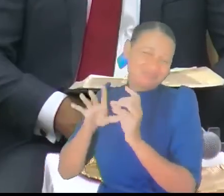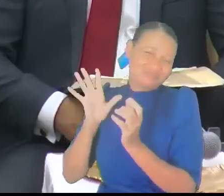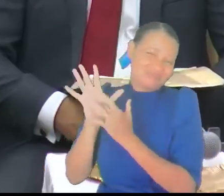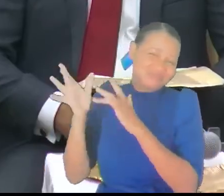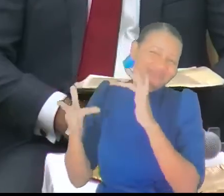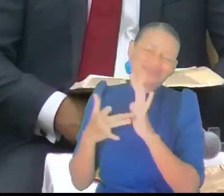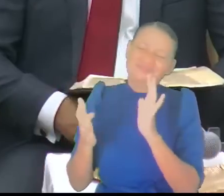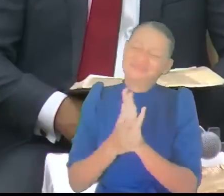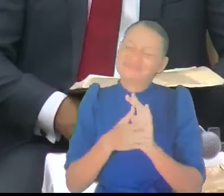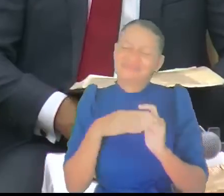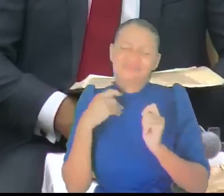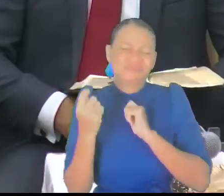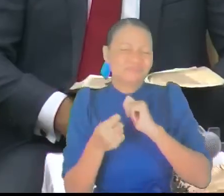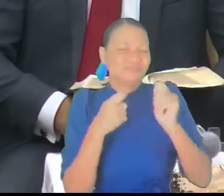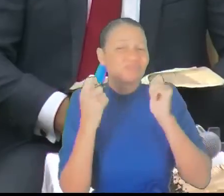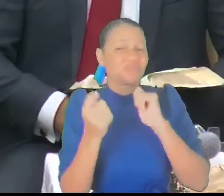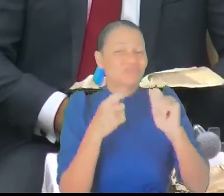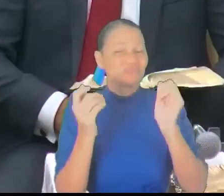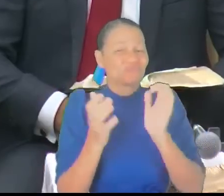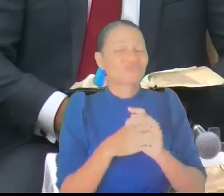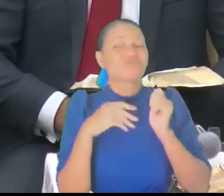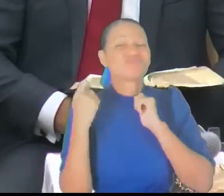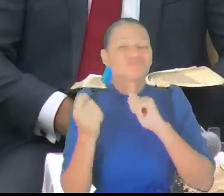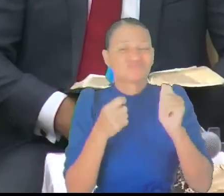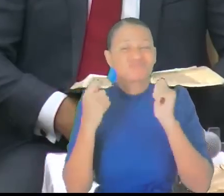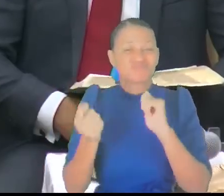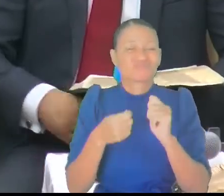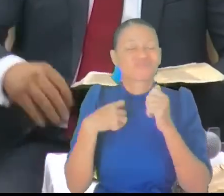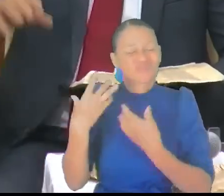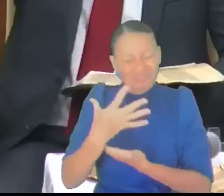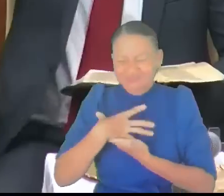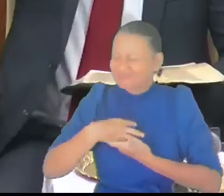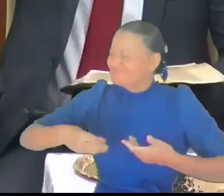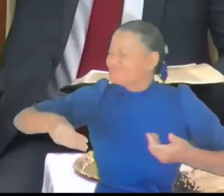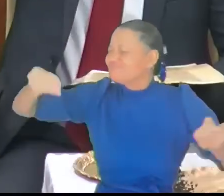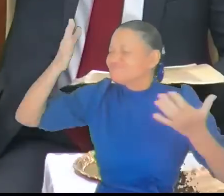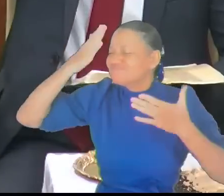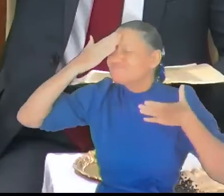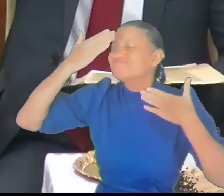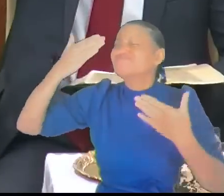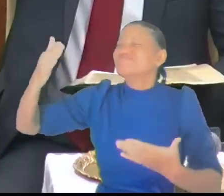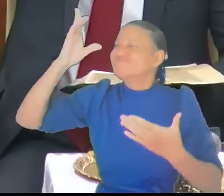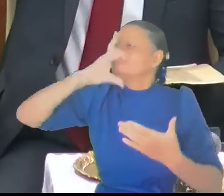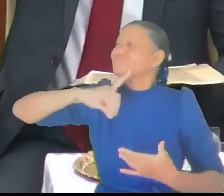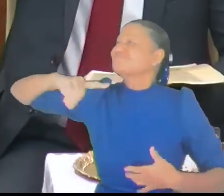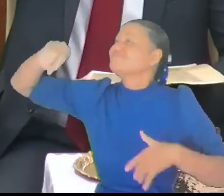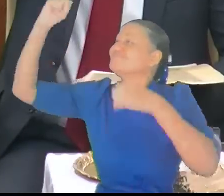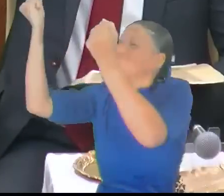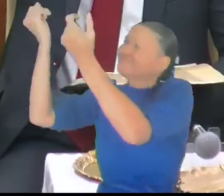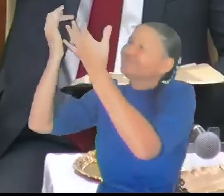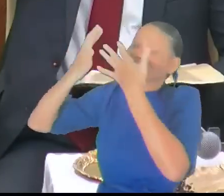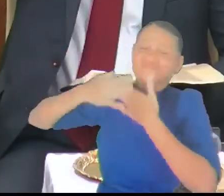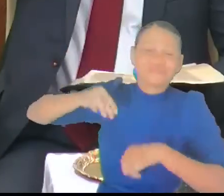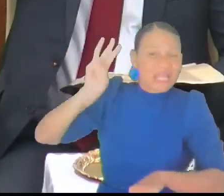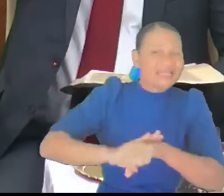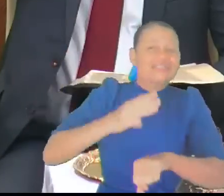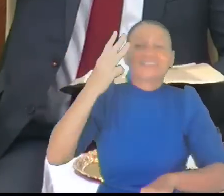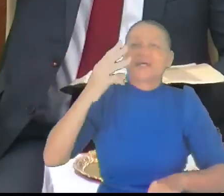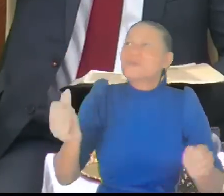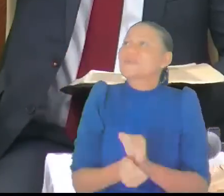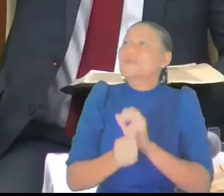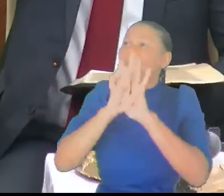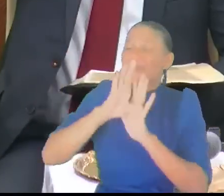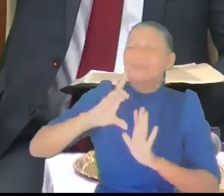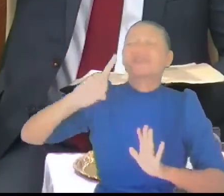Aleluia, aleluia, aleluia. Quem agradece a Deus pelos raios do sol da justiça, dê 3 glórias a Deus, um